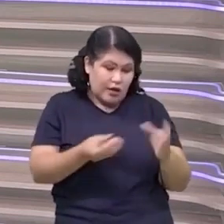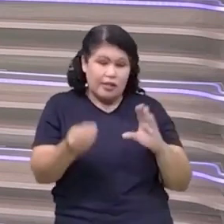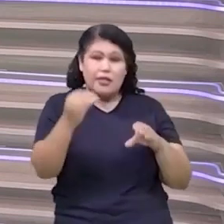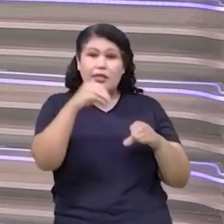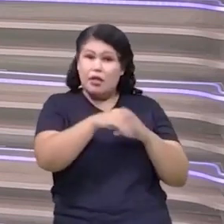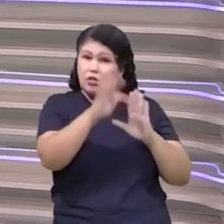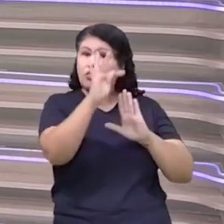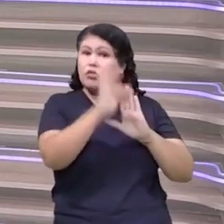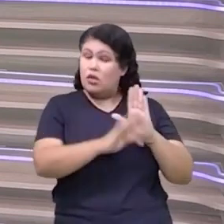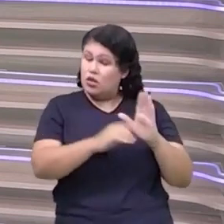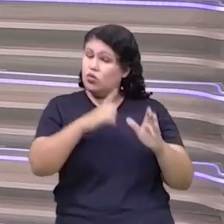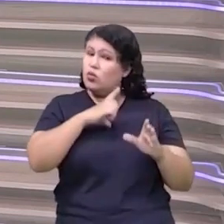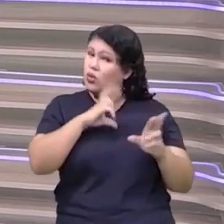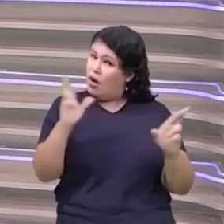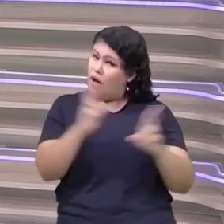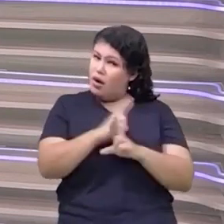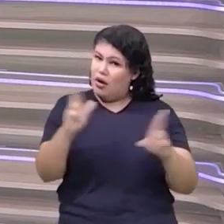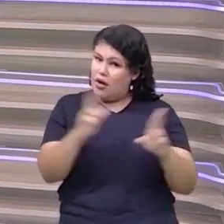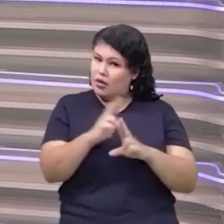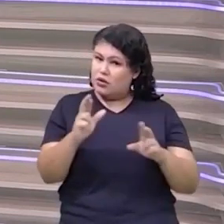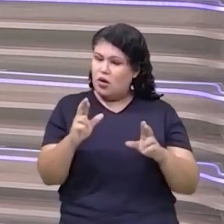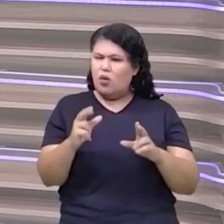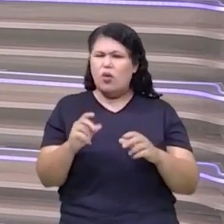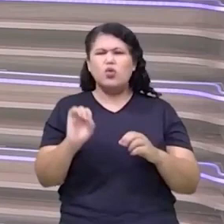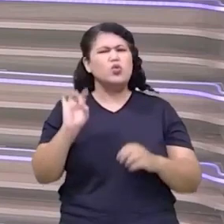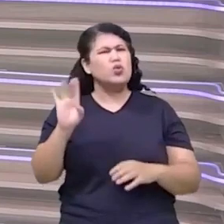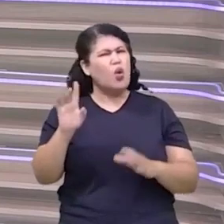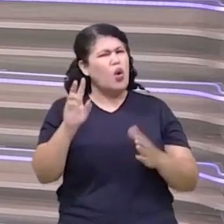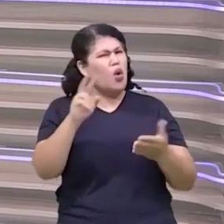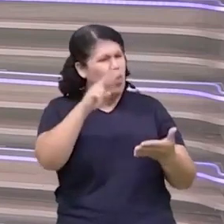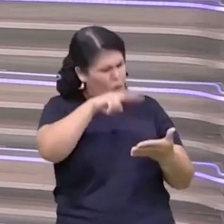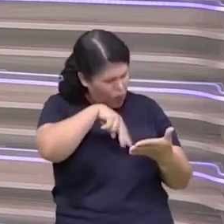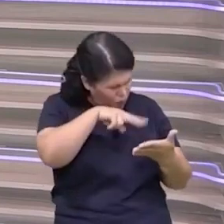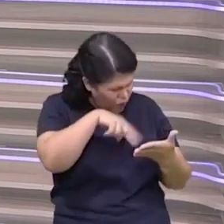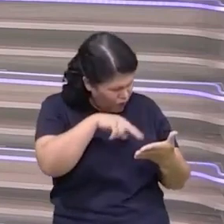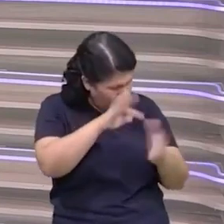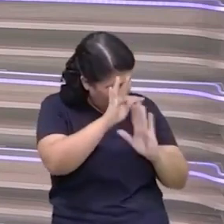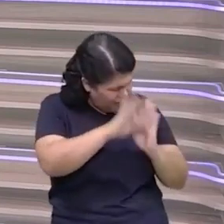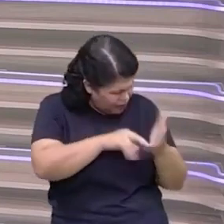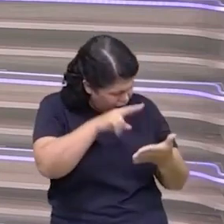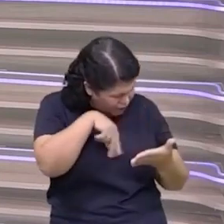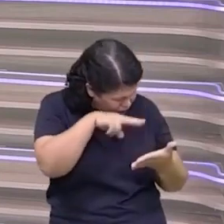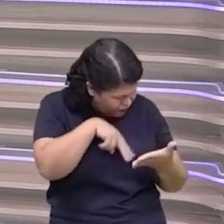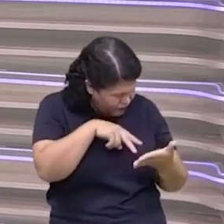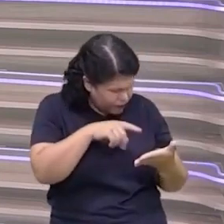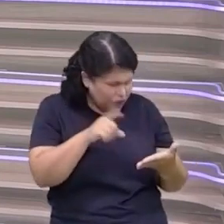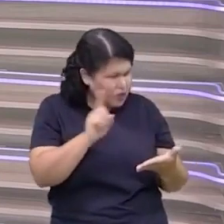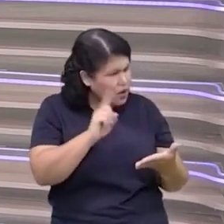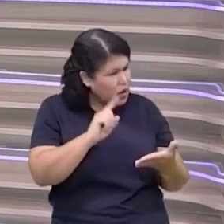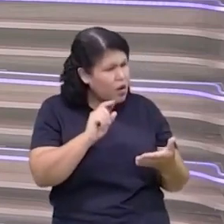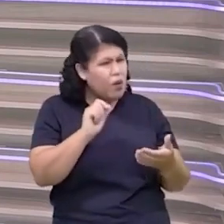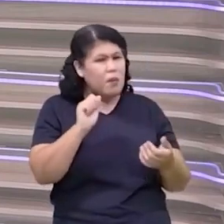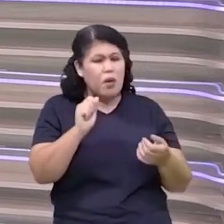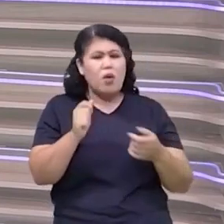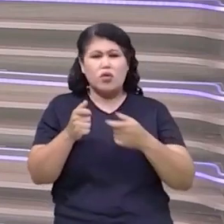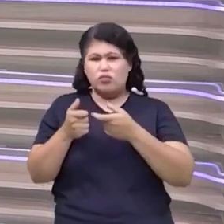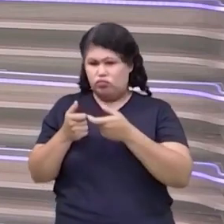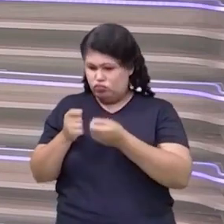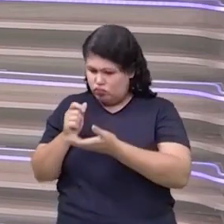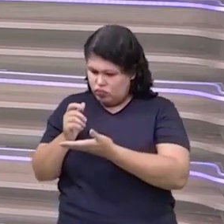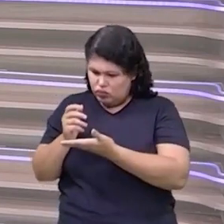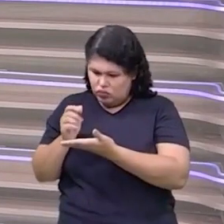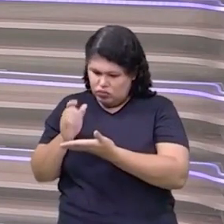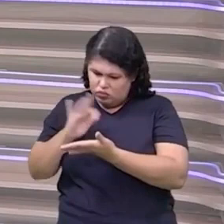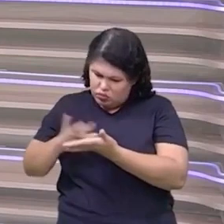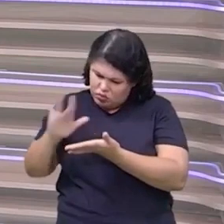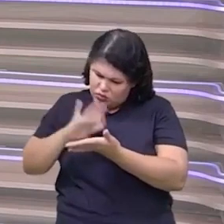em qualquer situação. Ah, professora, só ler no livro? Não, o meu olhar não é só ler no livro. É ler no celular, quando eu estou